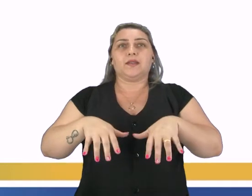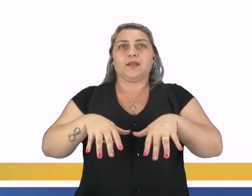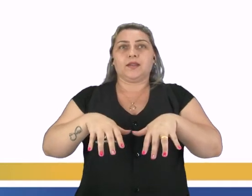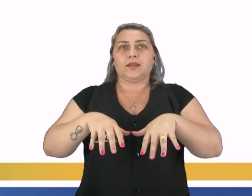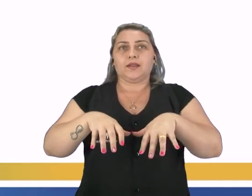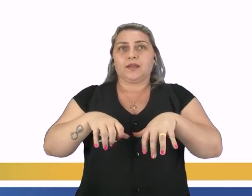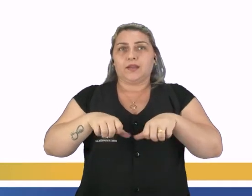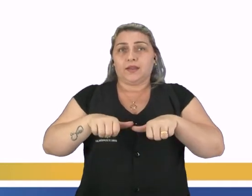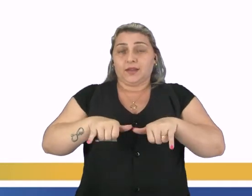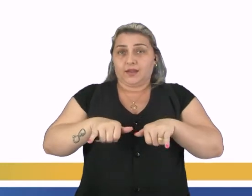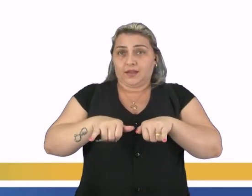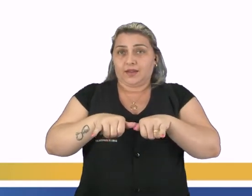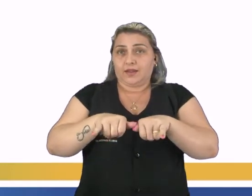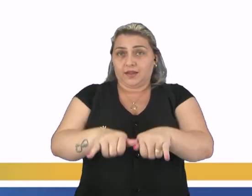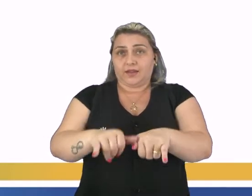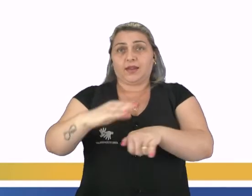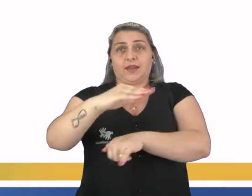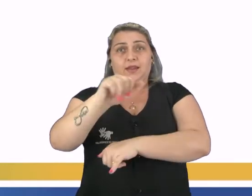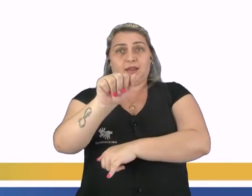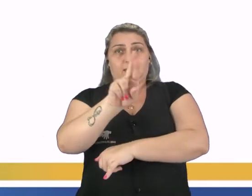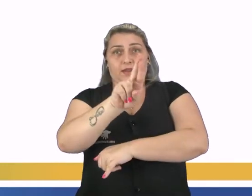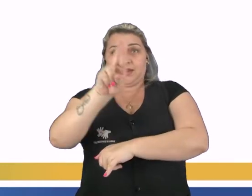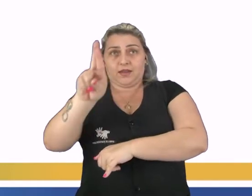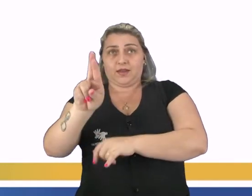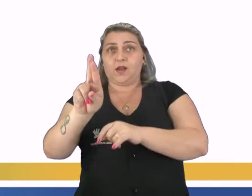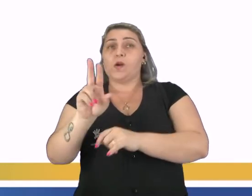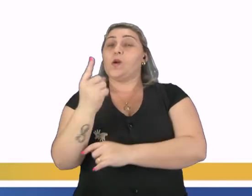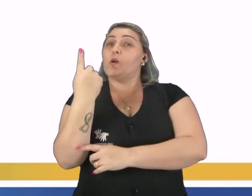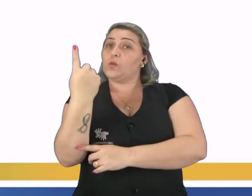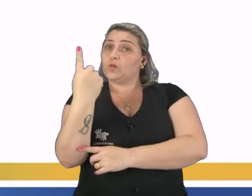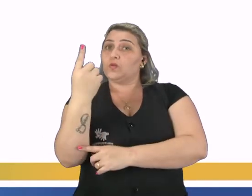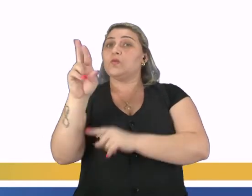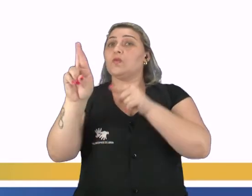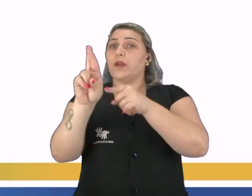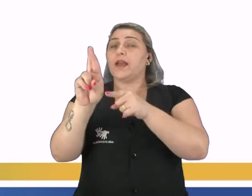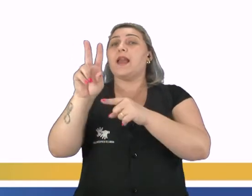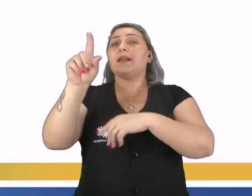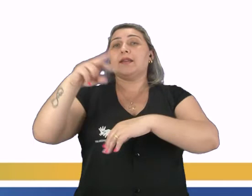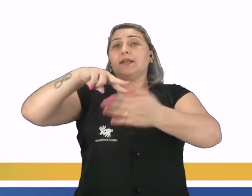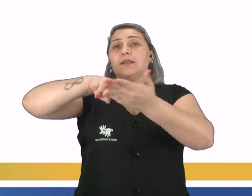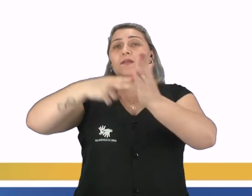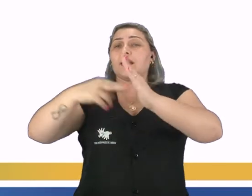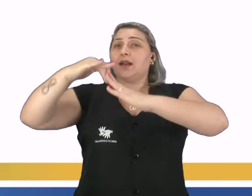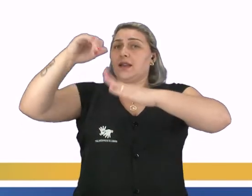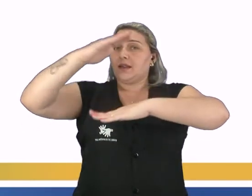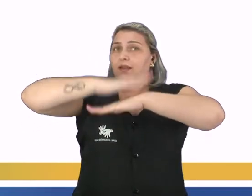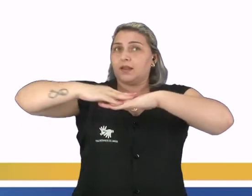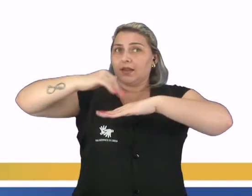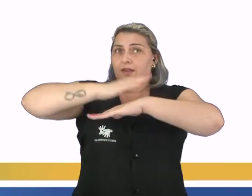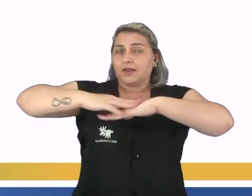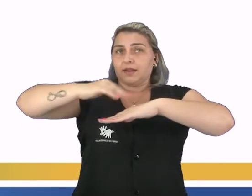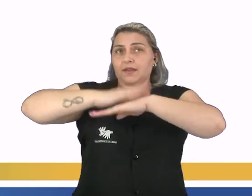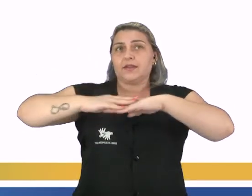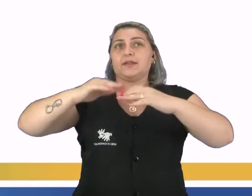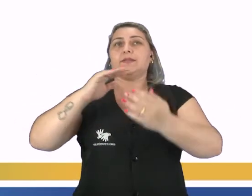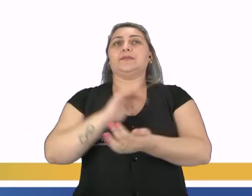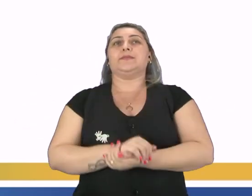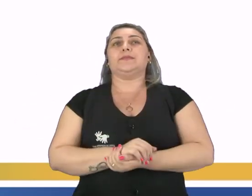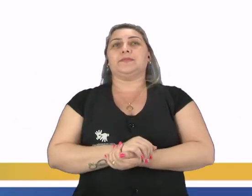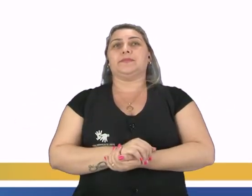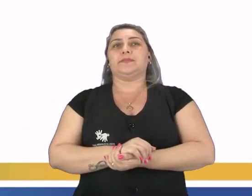deve ter 2 R's. Com o R, o sentido é de carinho. Também se chama o vício de